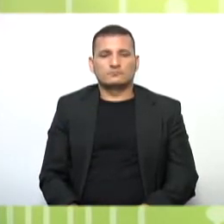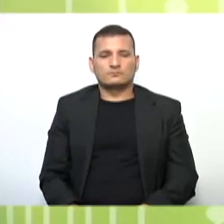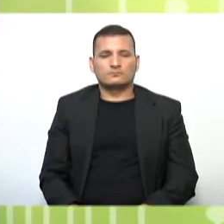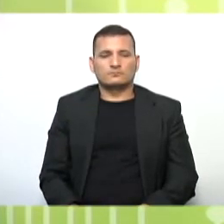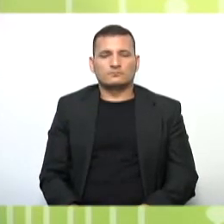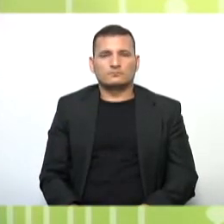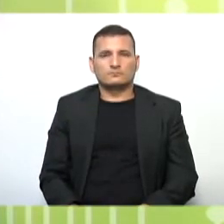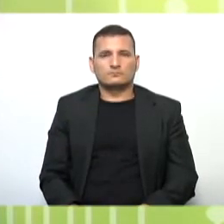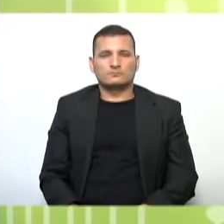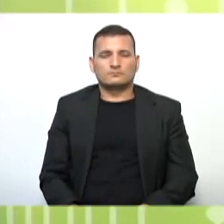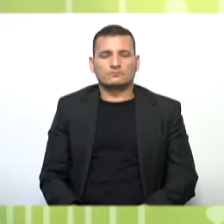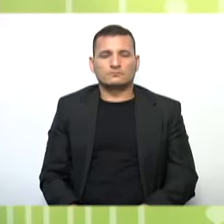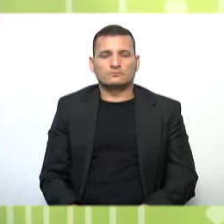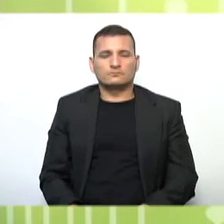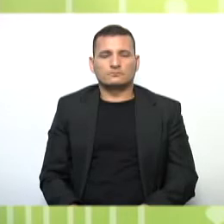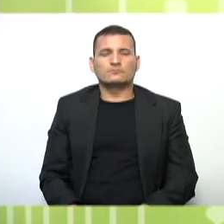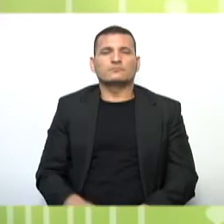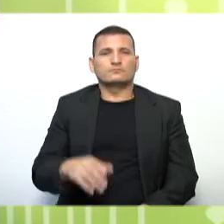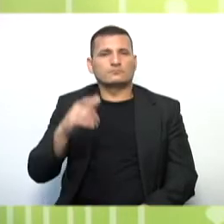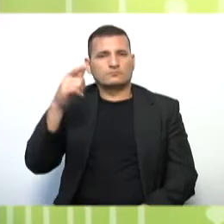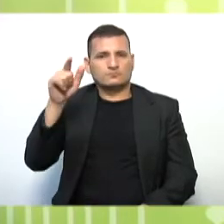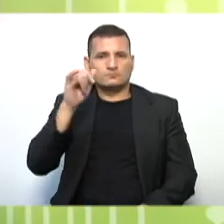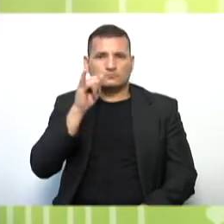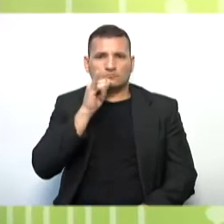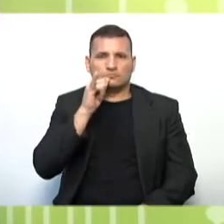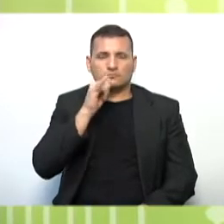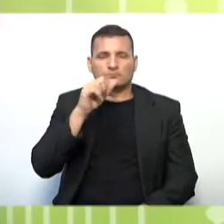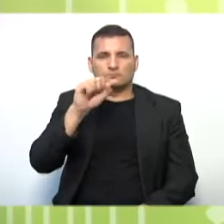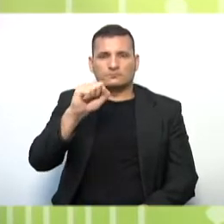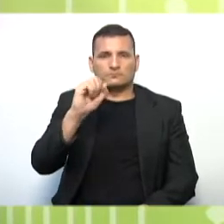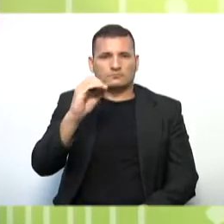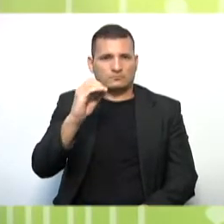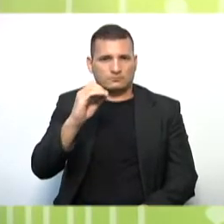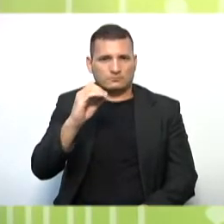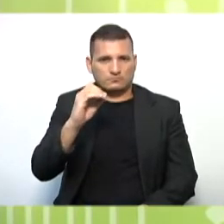Então, essa é um outro exemplo de sistema operacional que